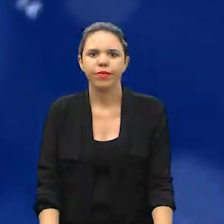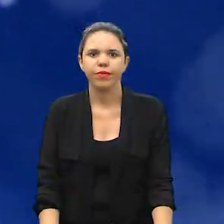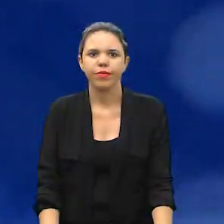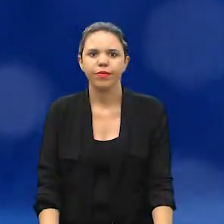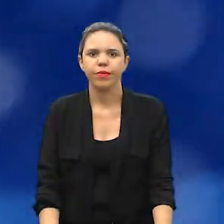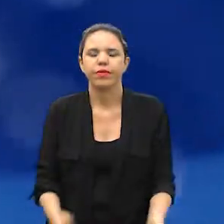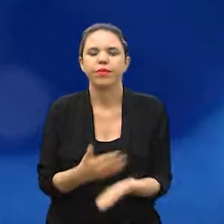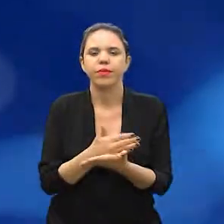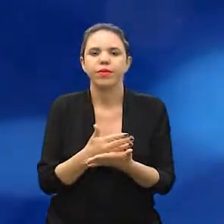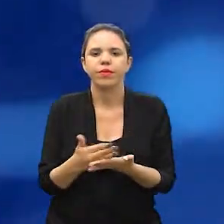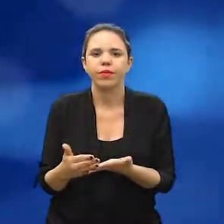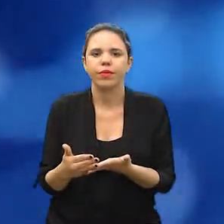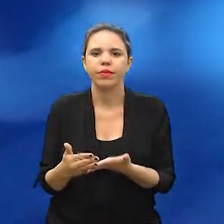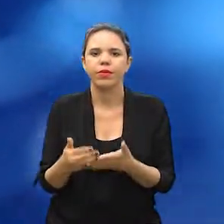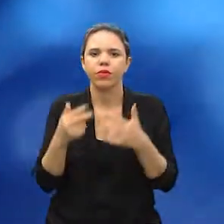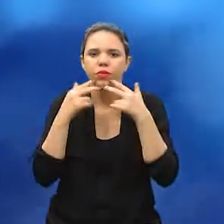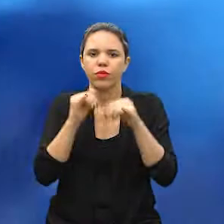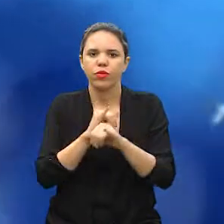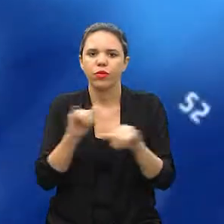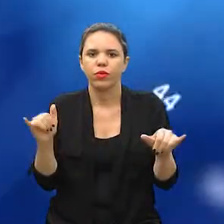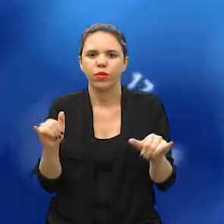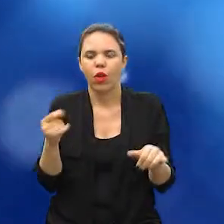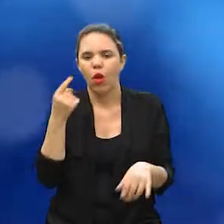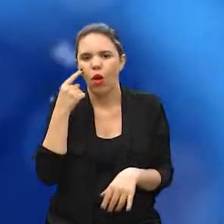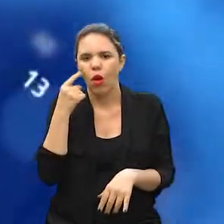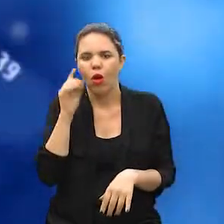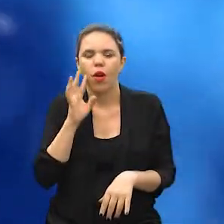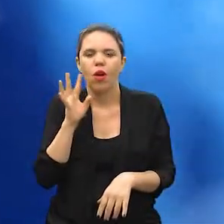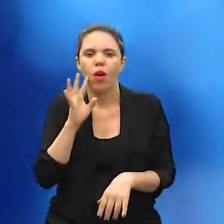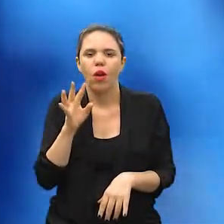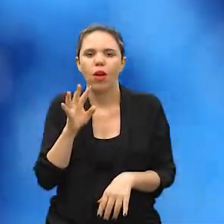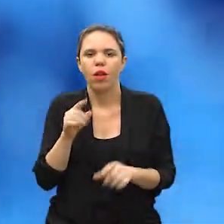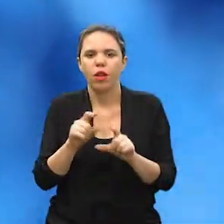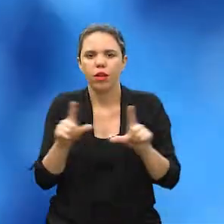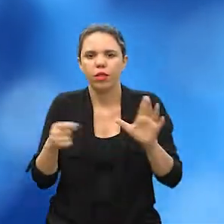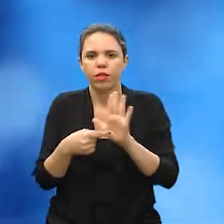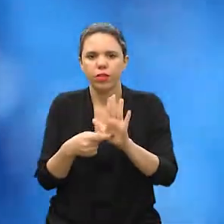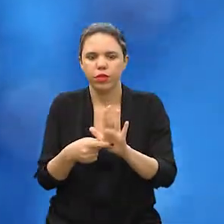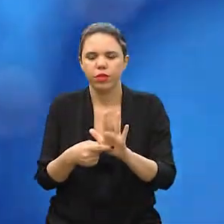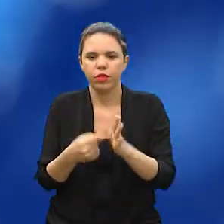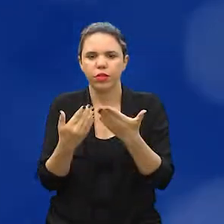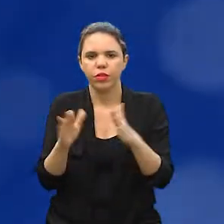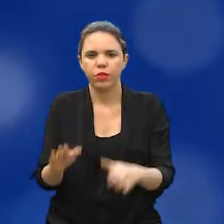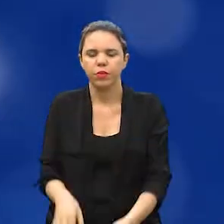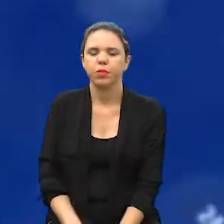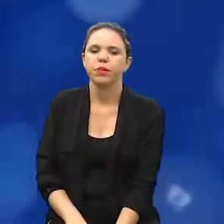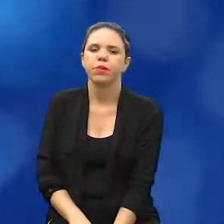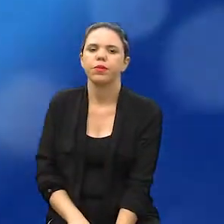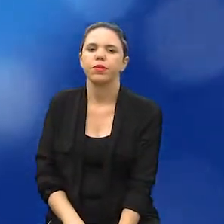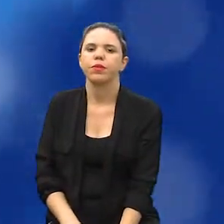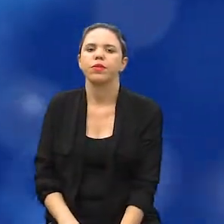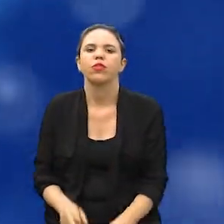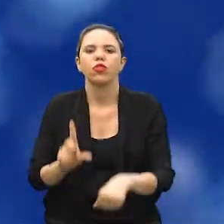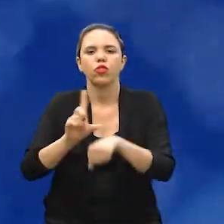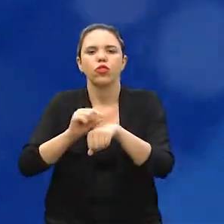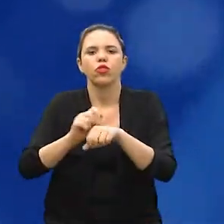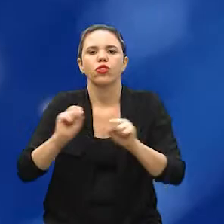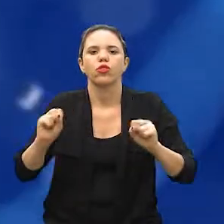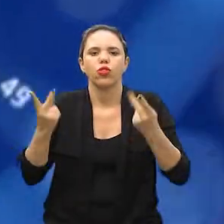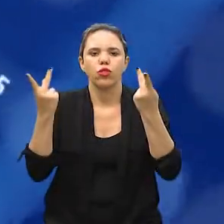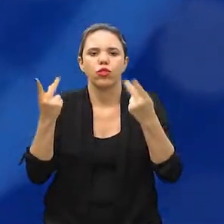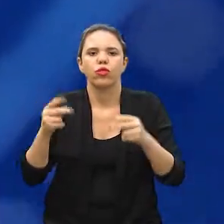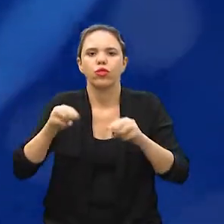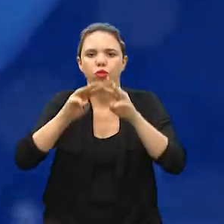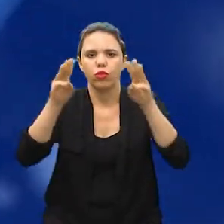E a gente começa pelas notícias. Olha só que legal essa exposição que está abrindo hoje no Parque Dom Pedro Shopping. É